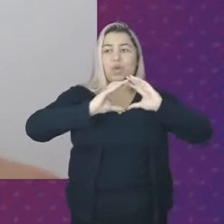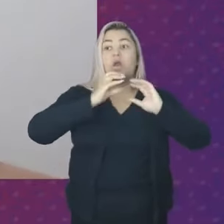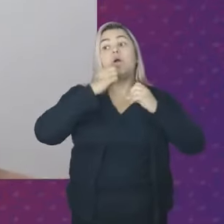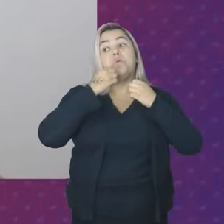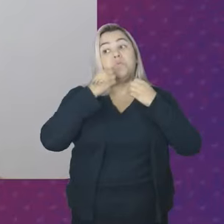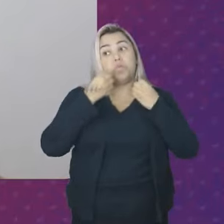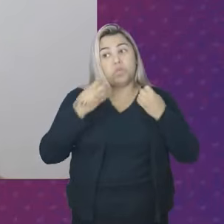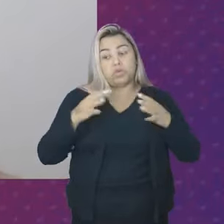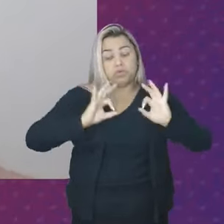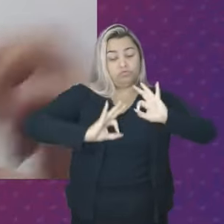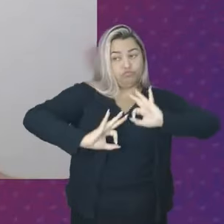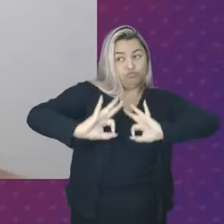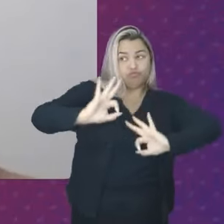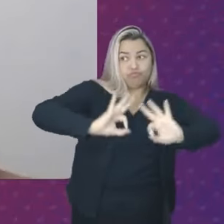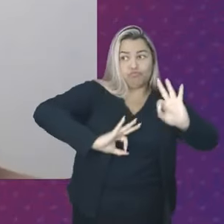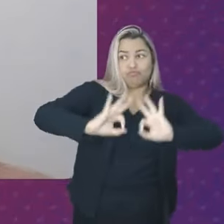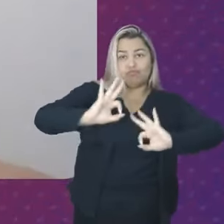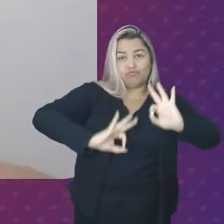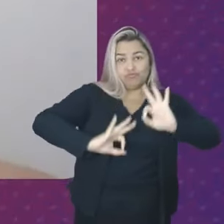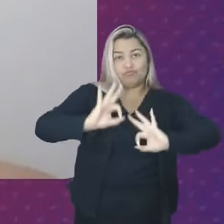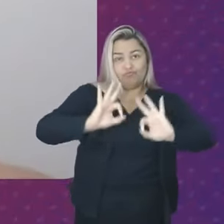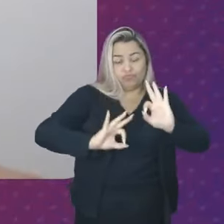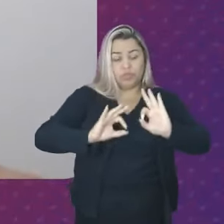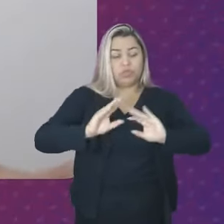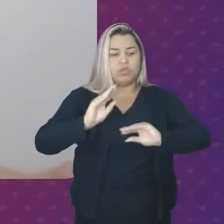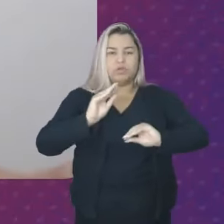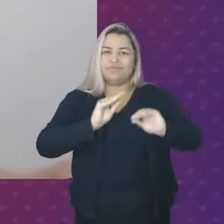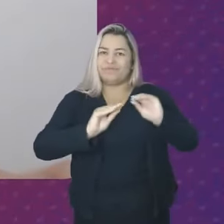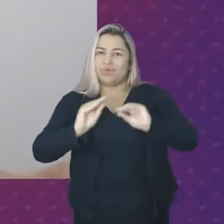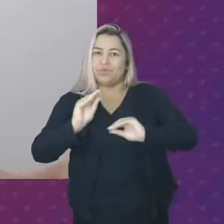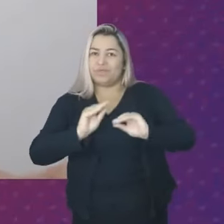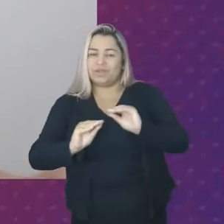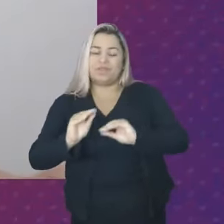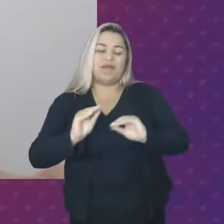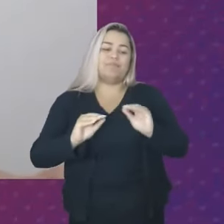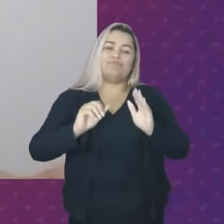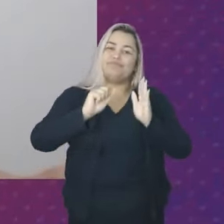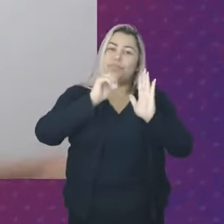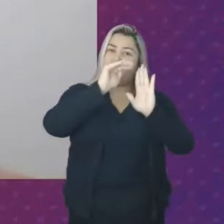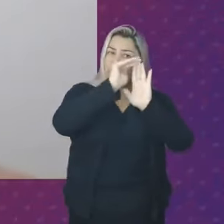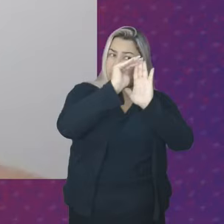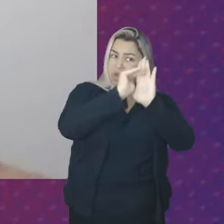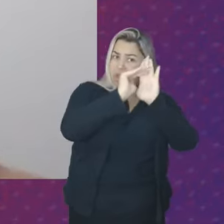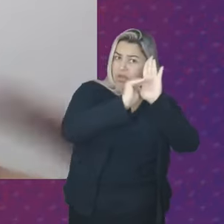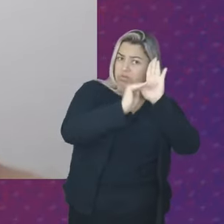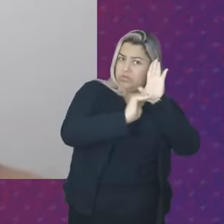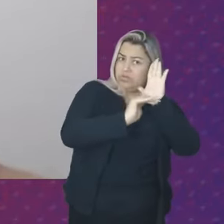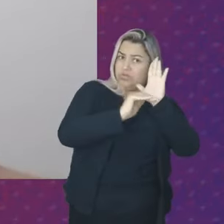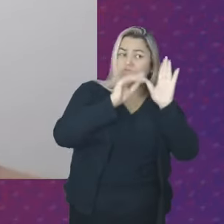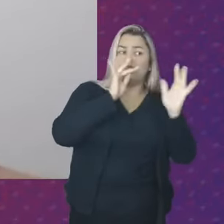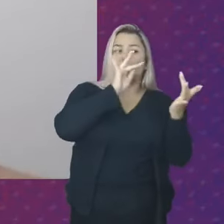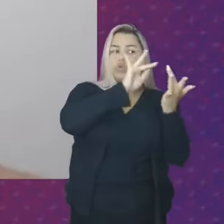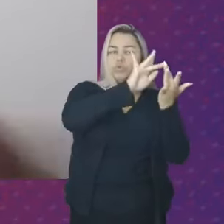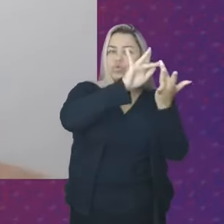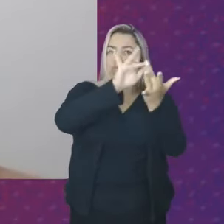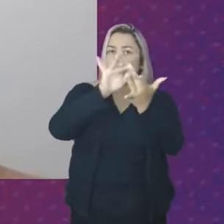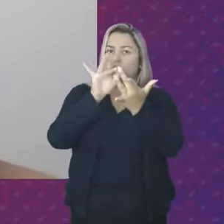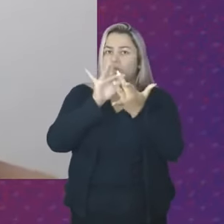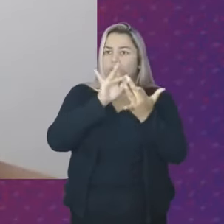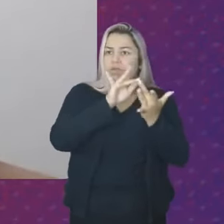boa em organização, cuida da agenda, cuida dos seus contatos